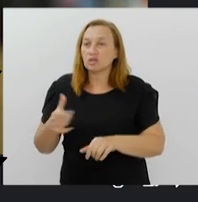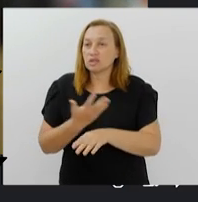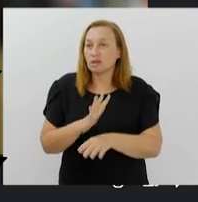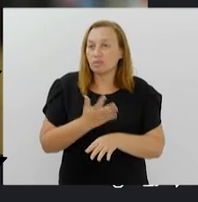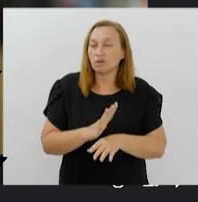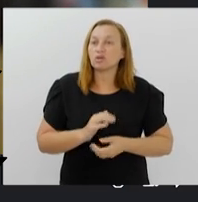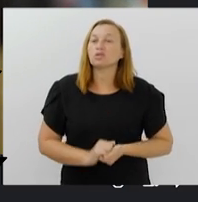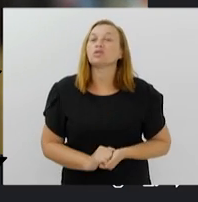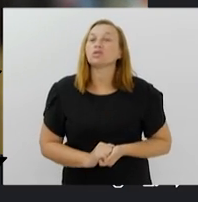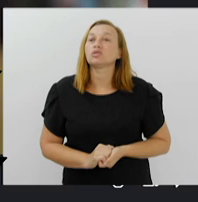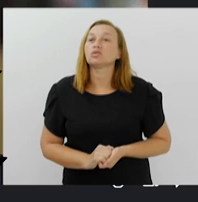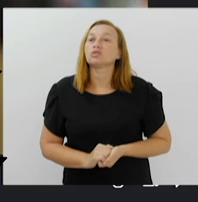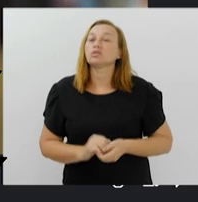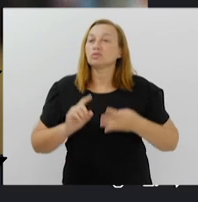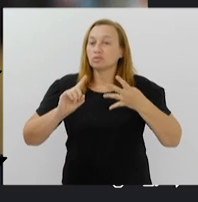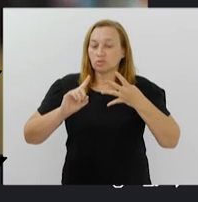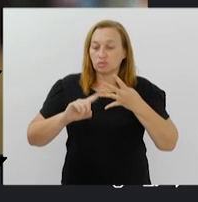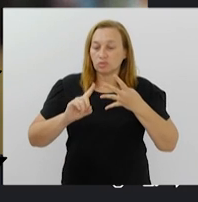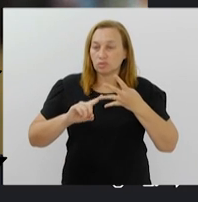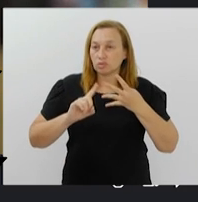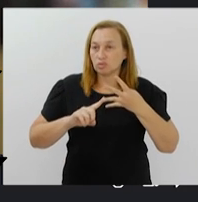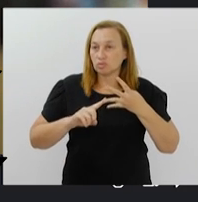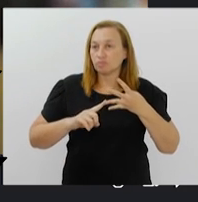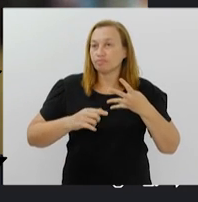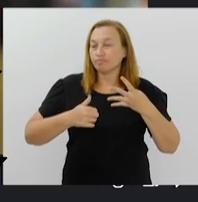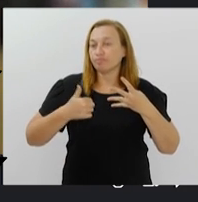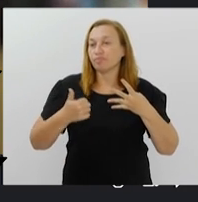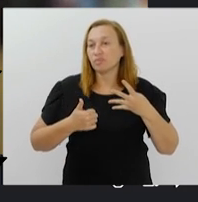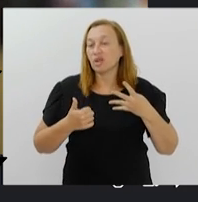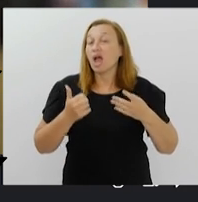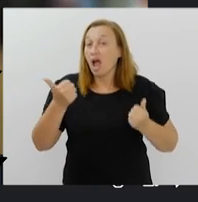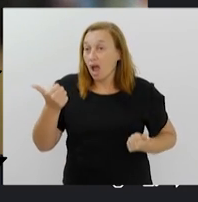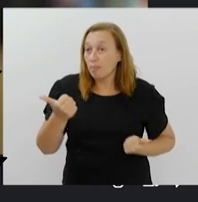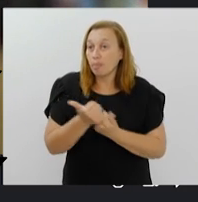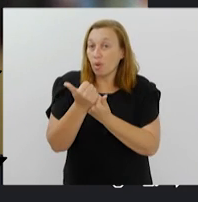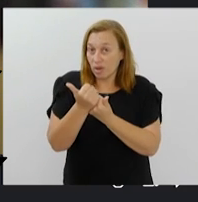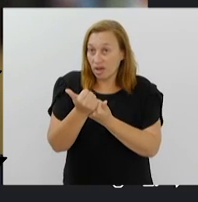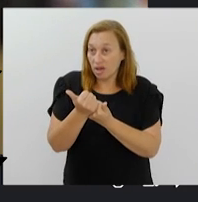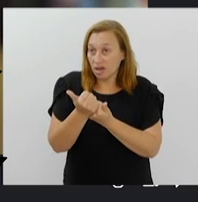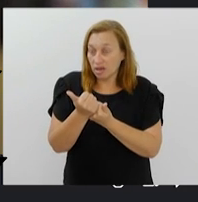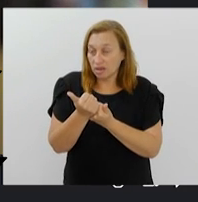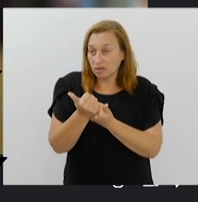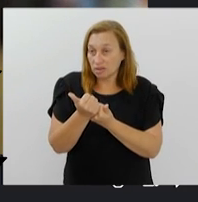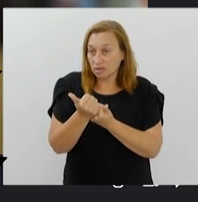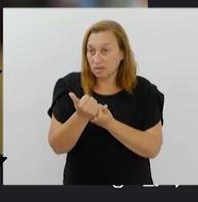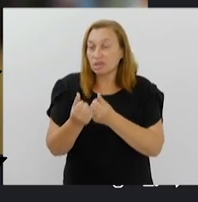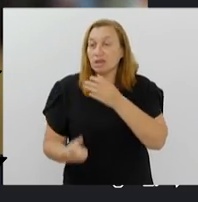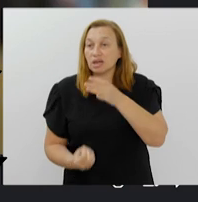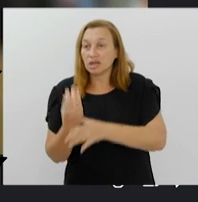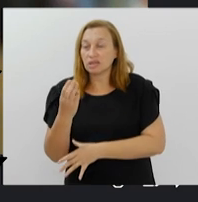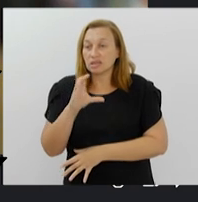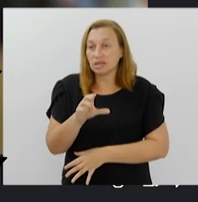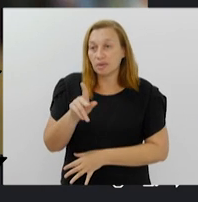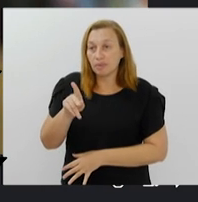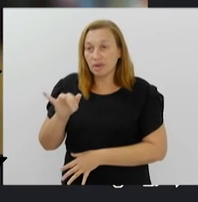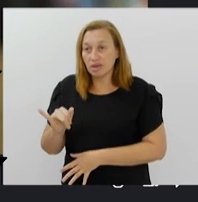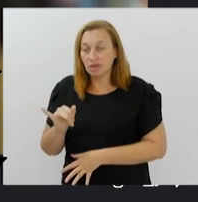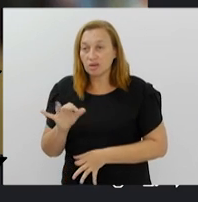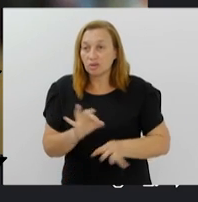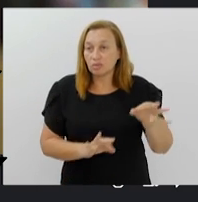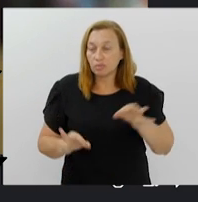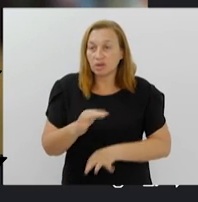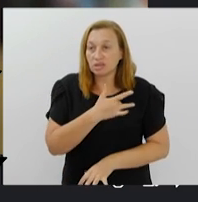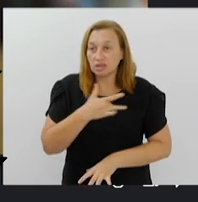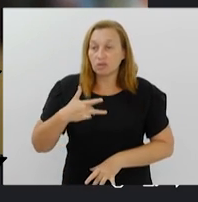duas últimas sugestões primeiro apoiar expressamente a instauração da CPI dos planos de saúde no